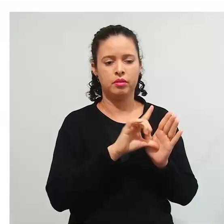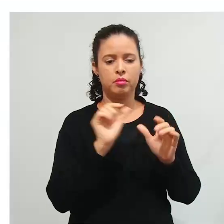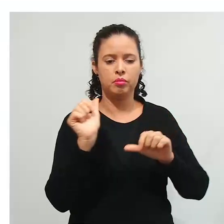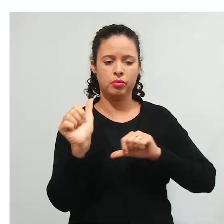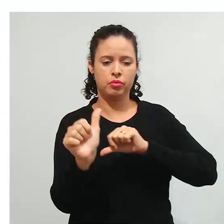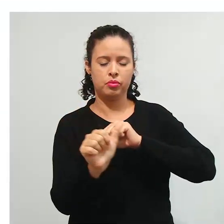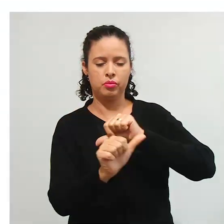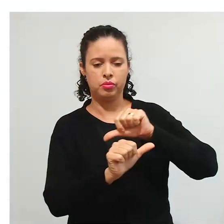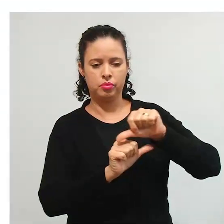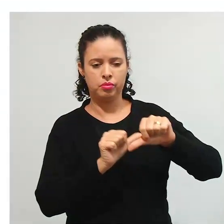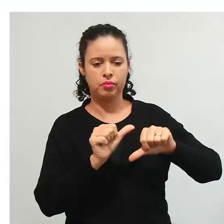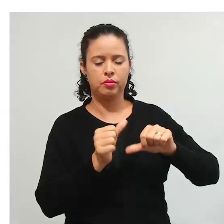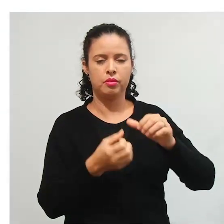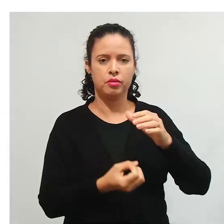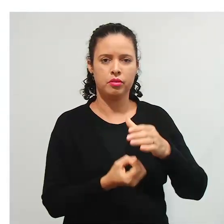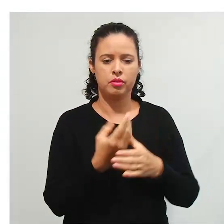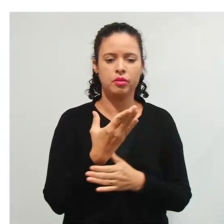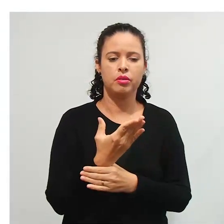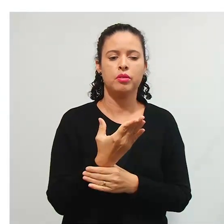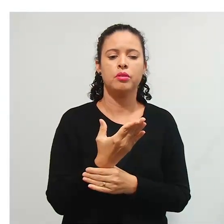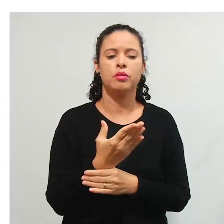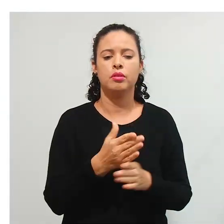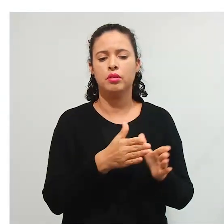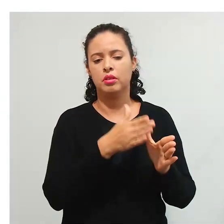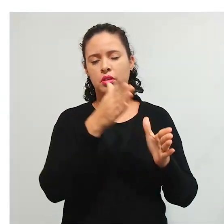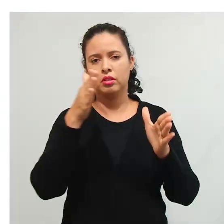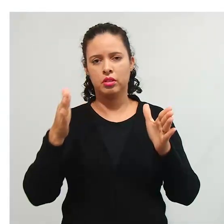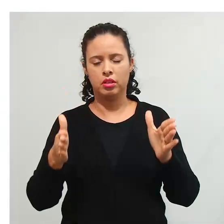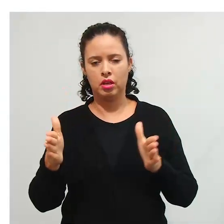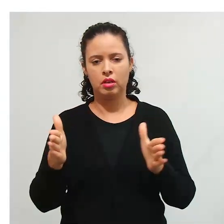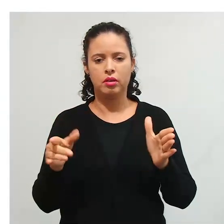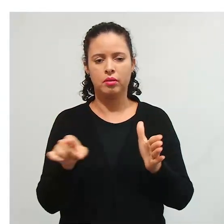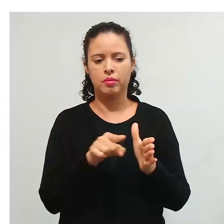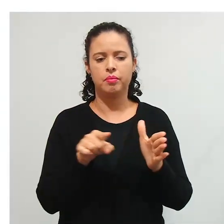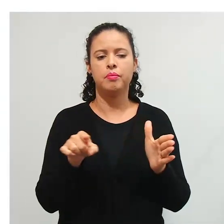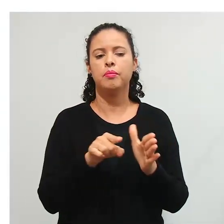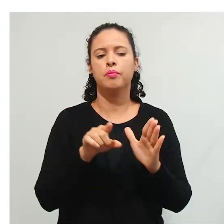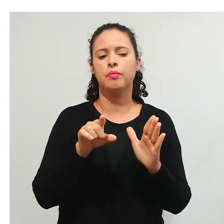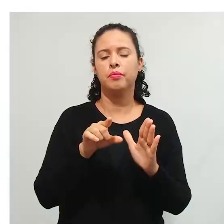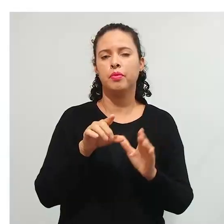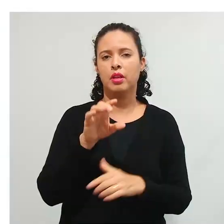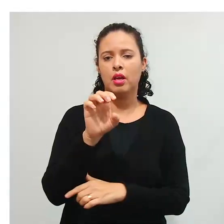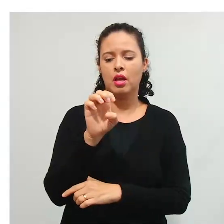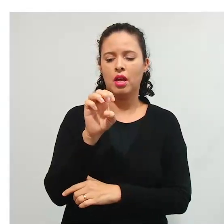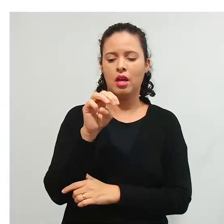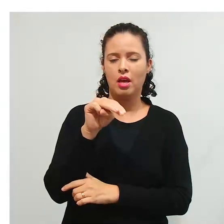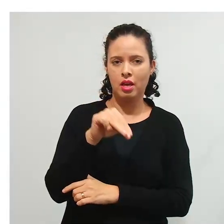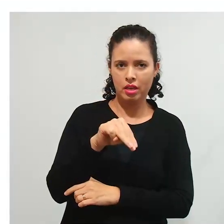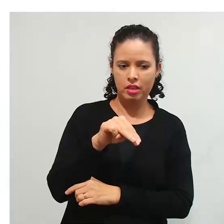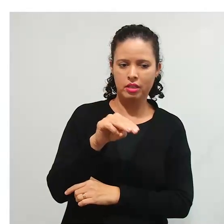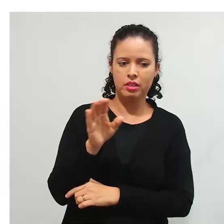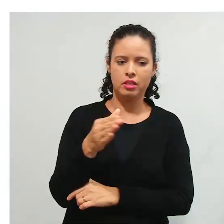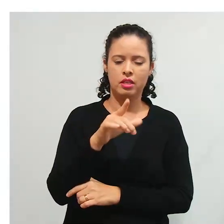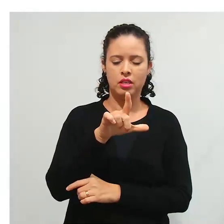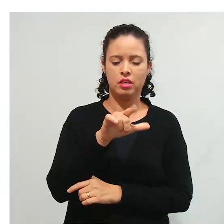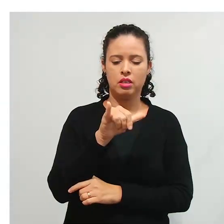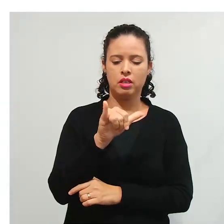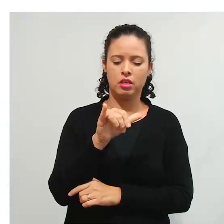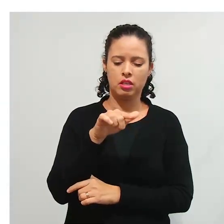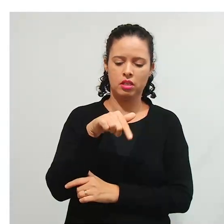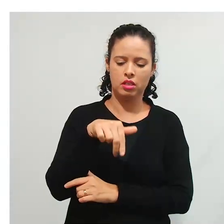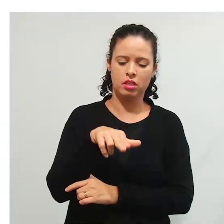o MCASP 21, criou-se a etapa em liquidação. O que é essa